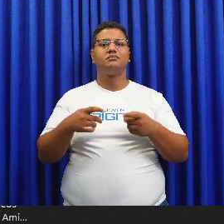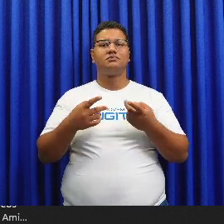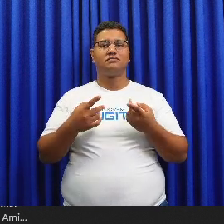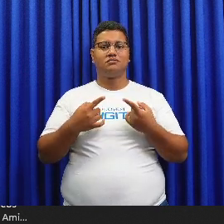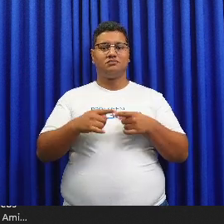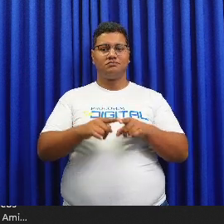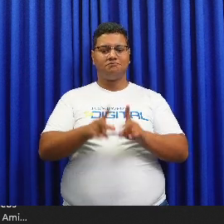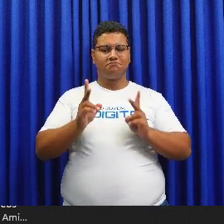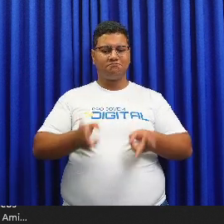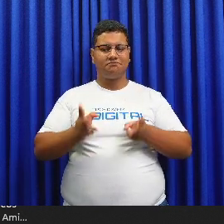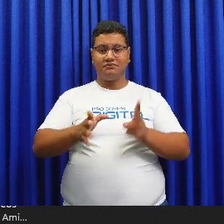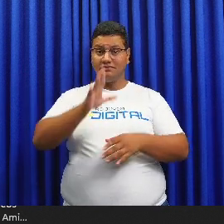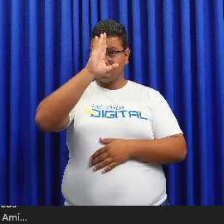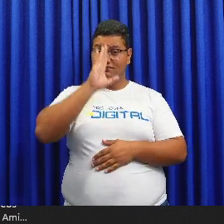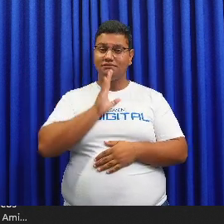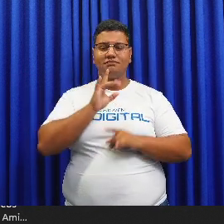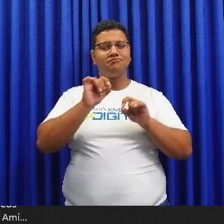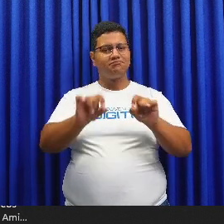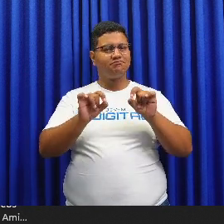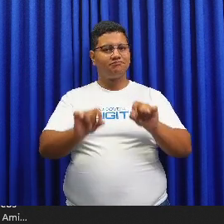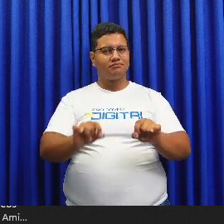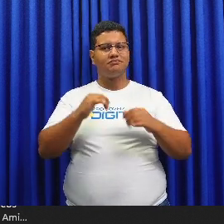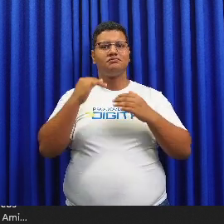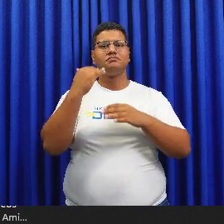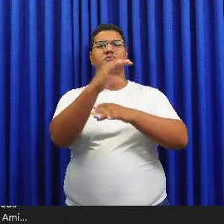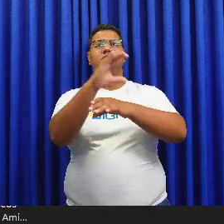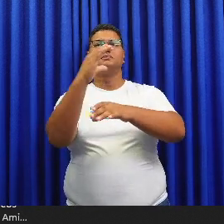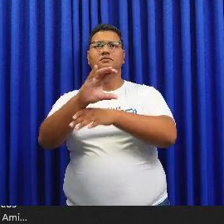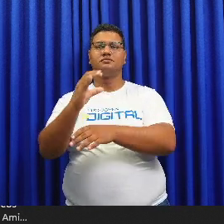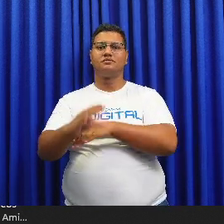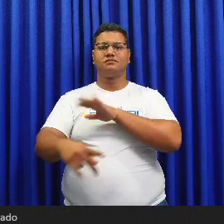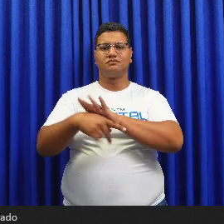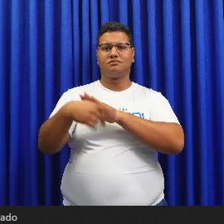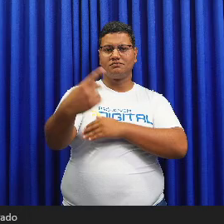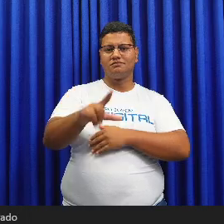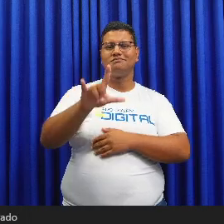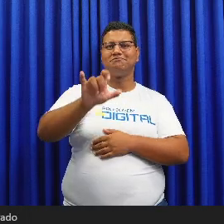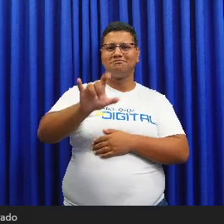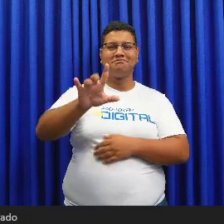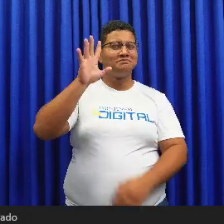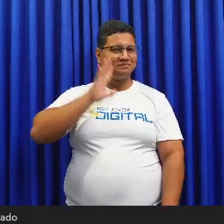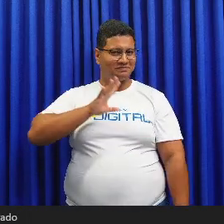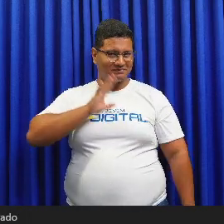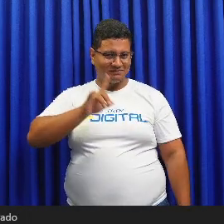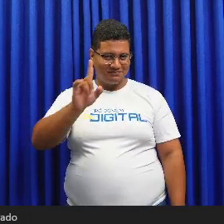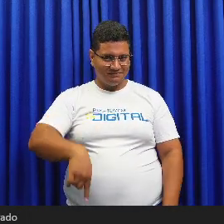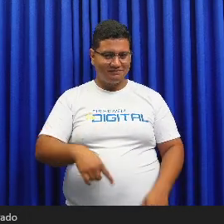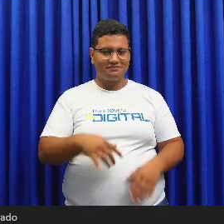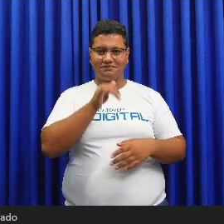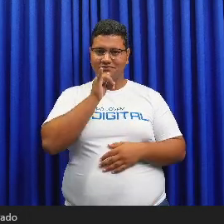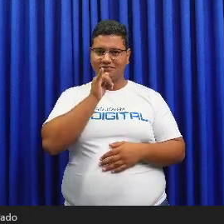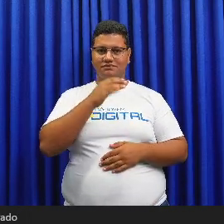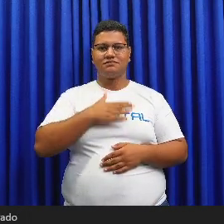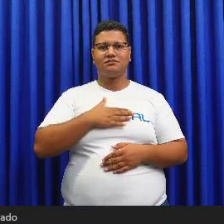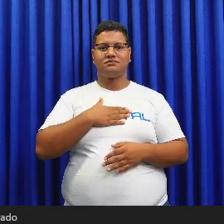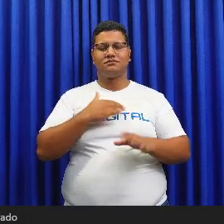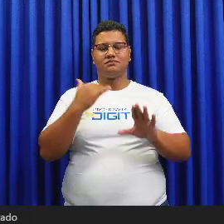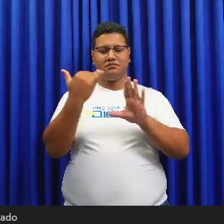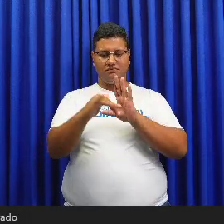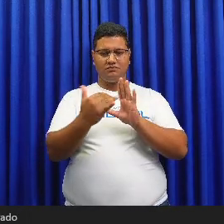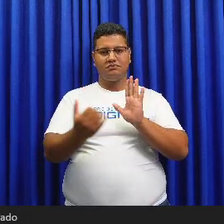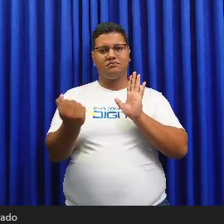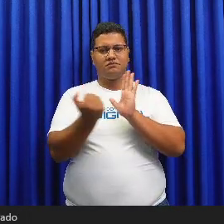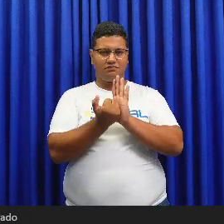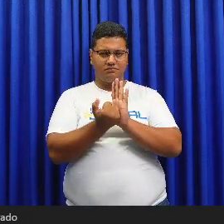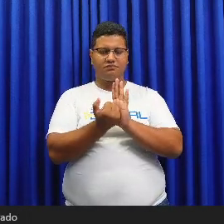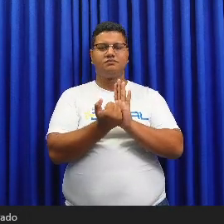automatizar gratuitamente as publicações do seu Instagram. Legal, né? Você vai colocar aqui o seu e-mail, você vai registrar